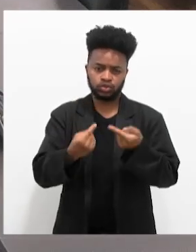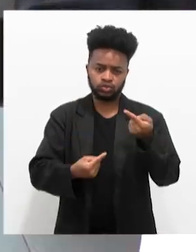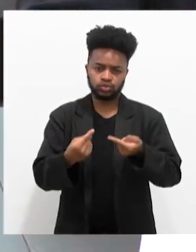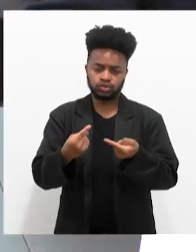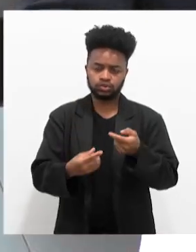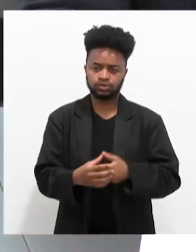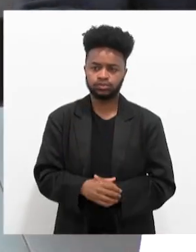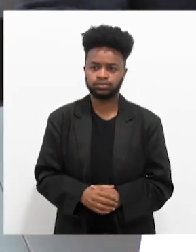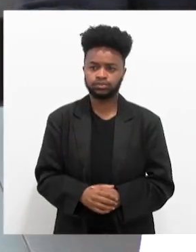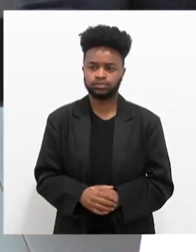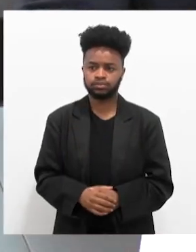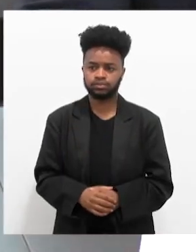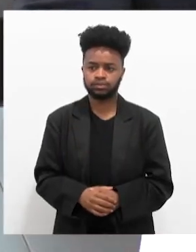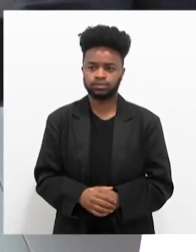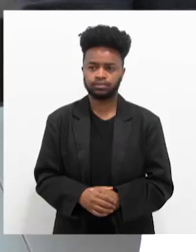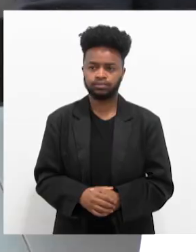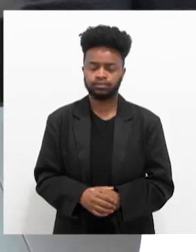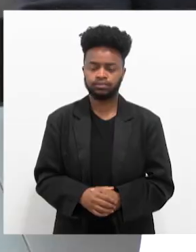trabalhista.